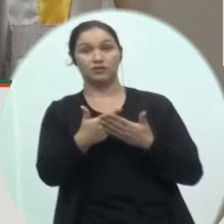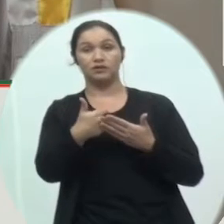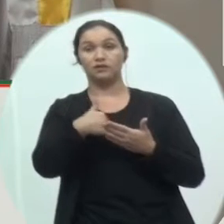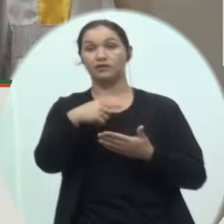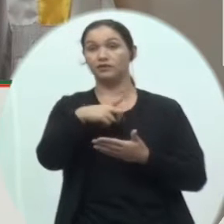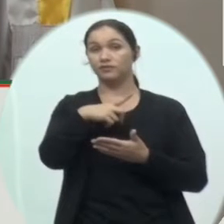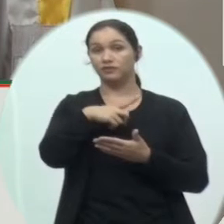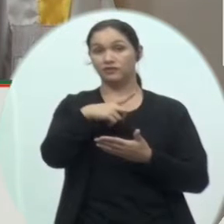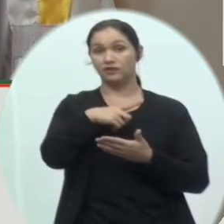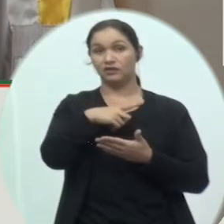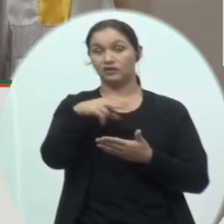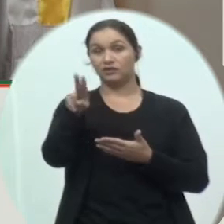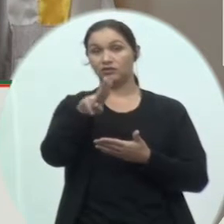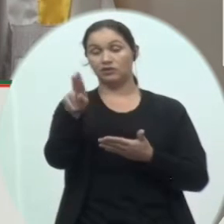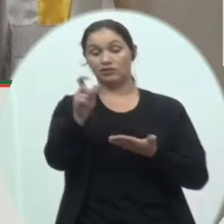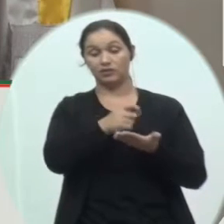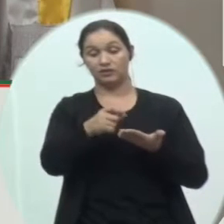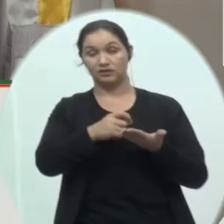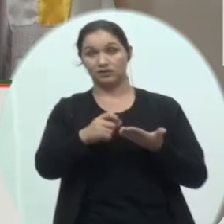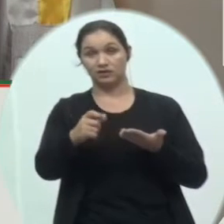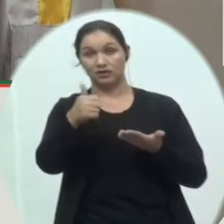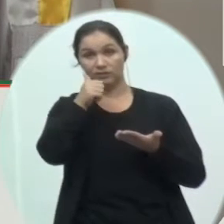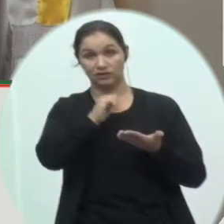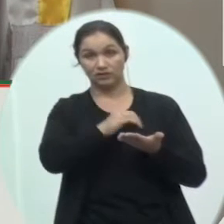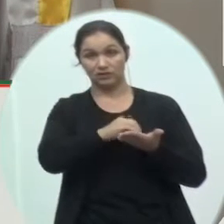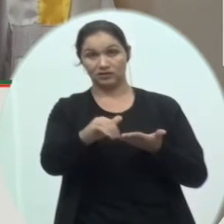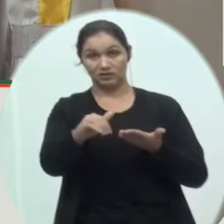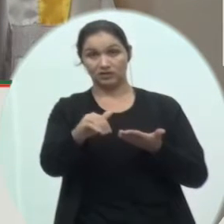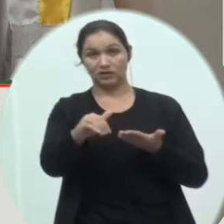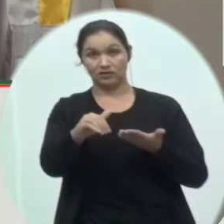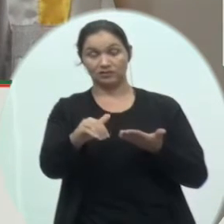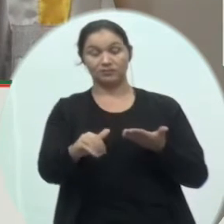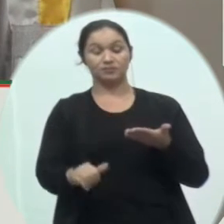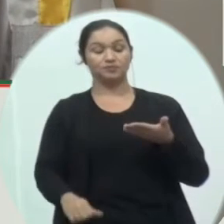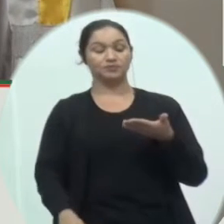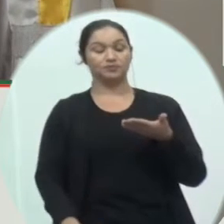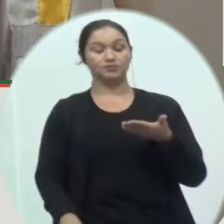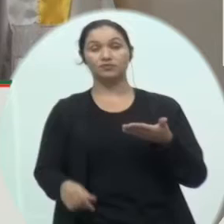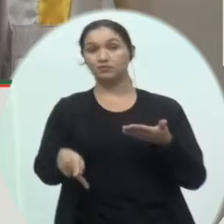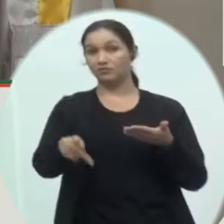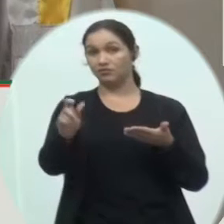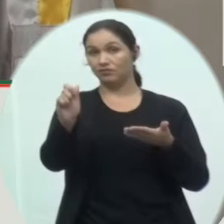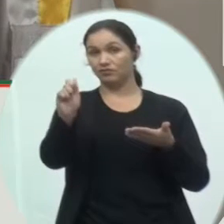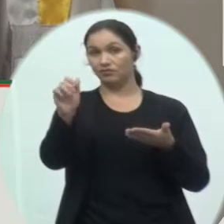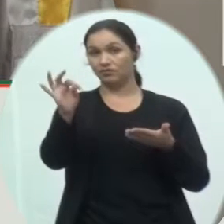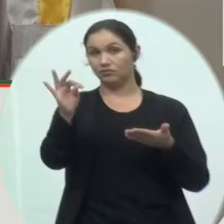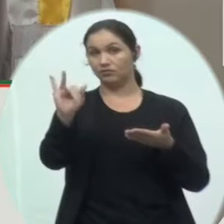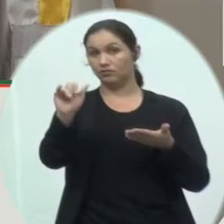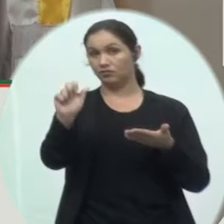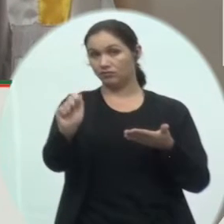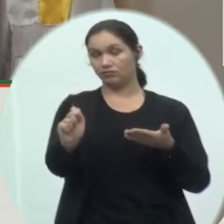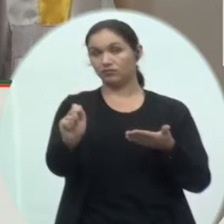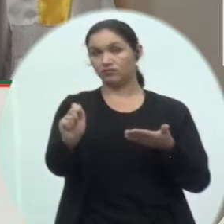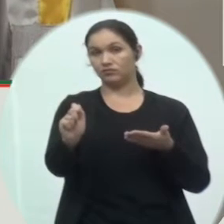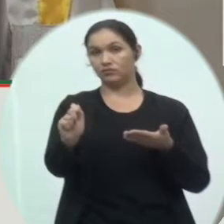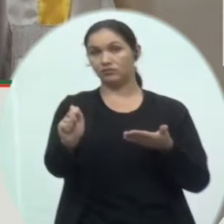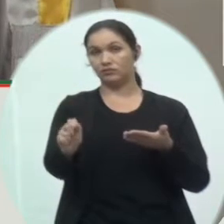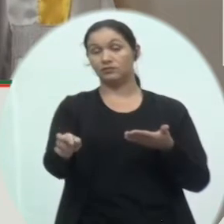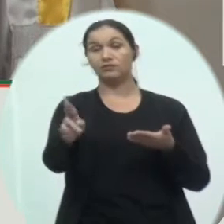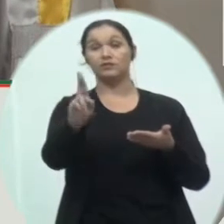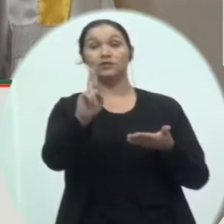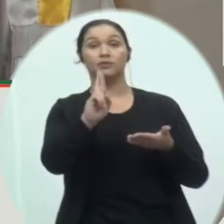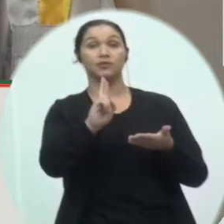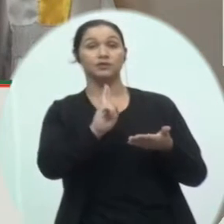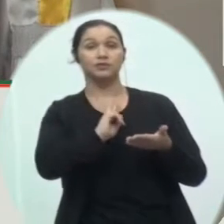aqui assinado pela secretária de obras, Kátia Smialewski, que a